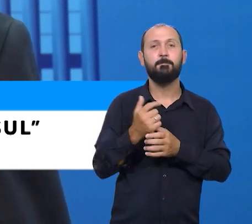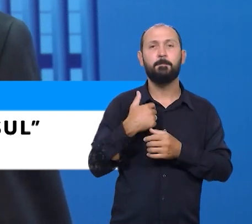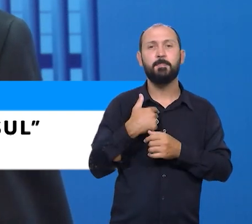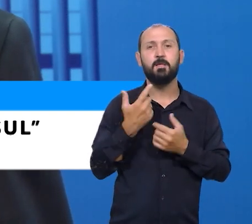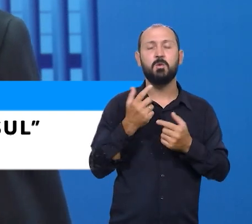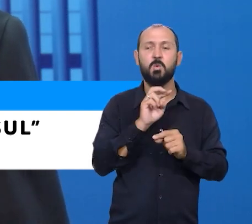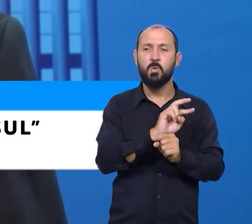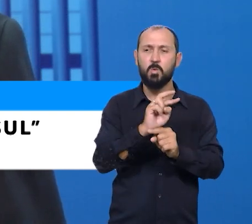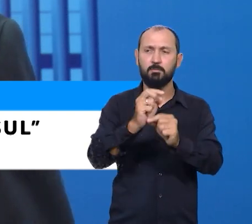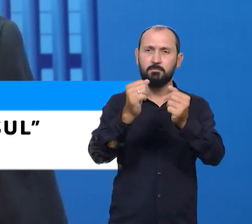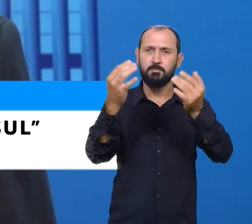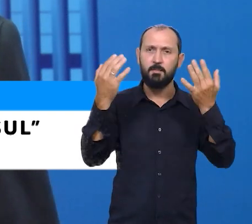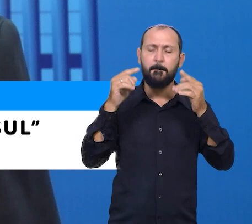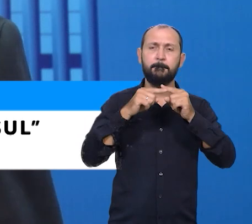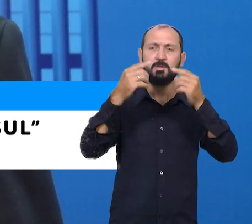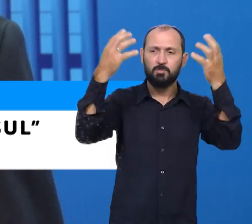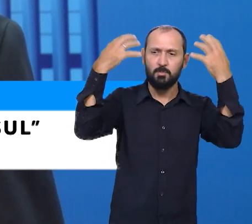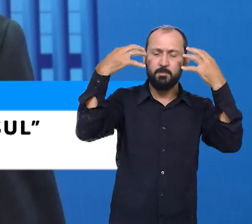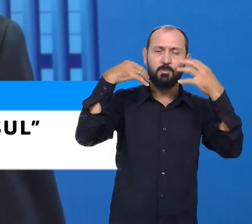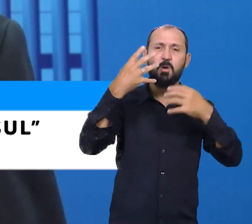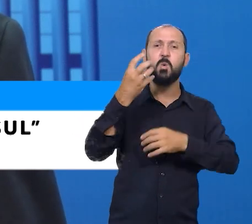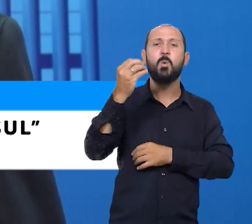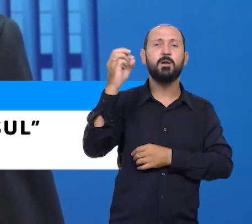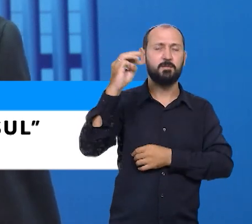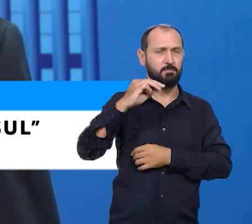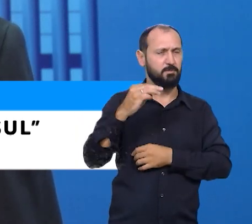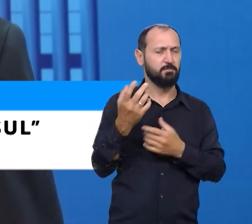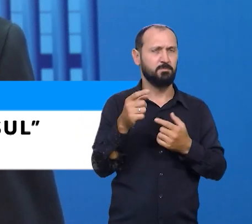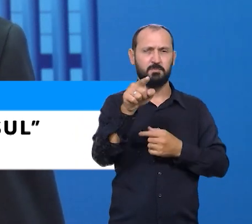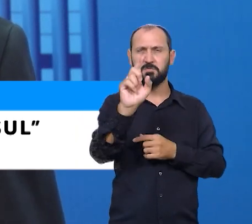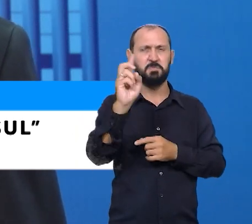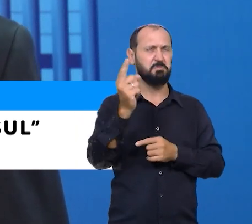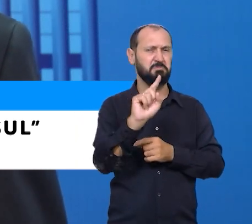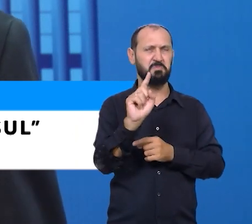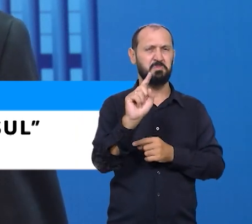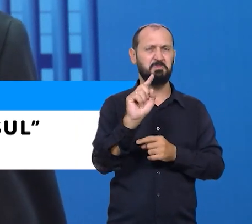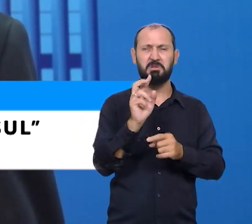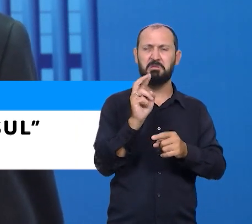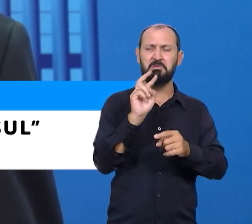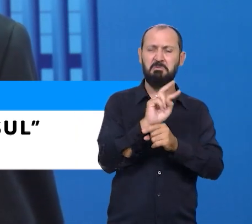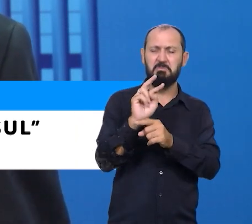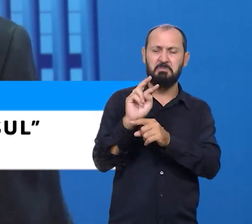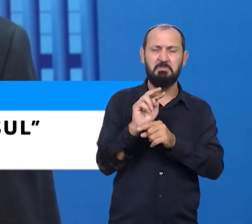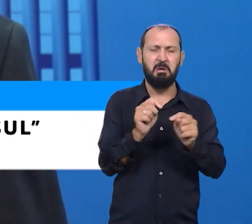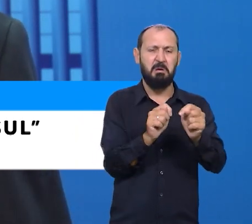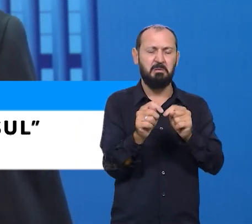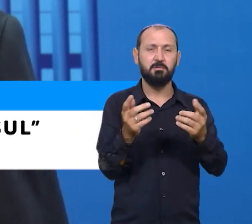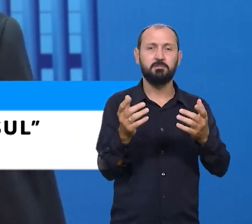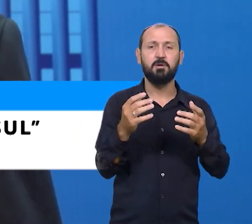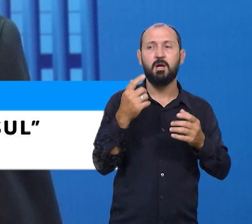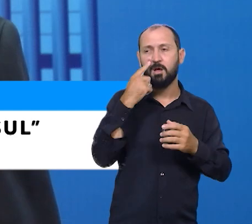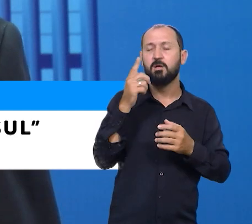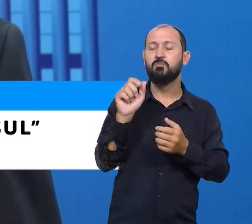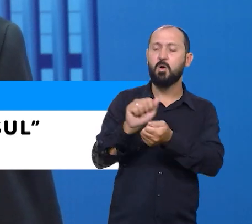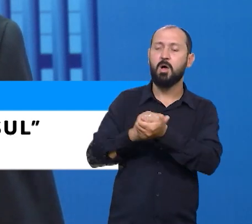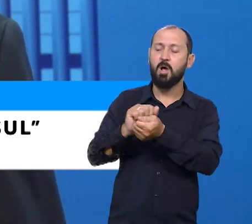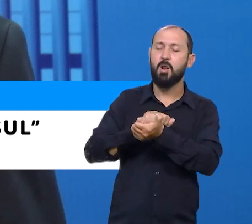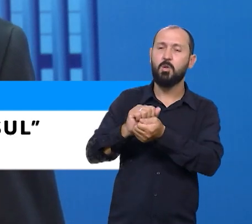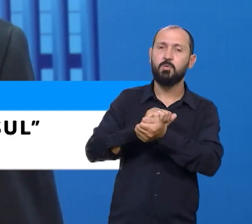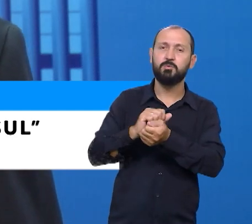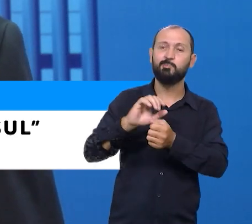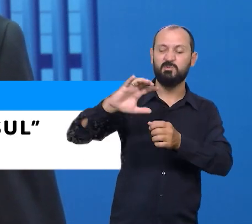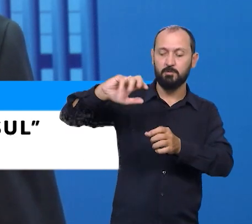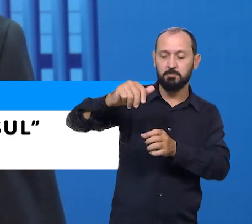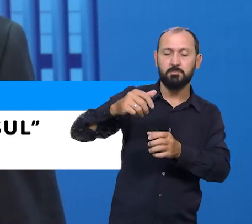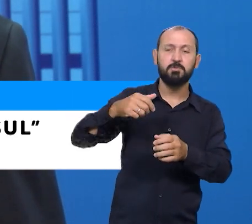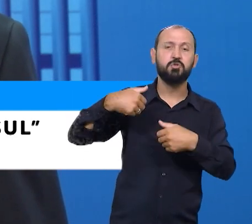prática. Ah, eu sou pela preservação. Sou, mas meu banho dura 40 minutos. Então você não é pela preservação. Ah, quem